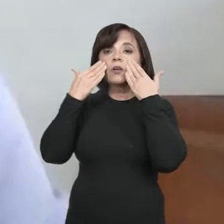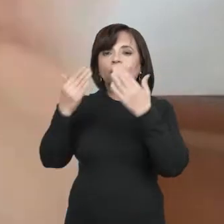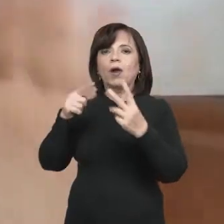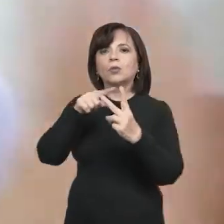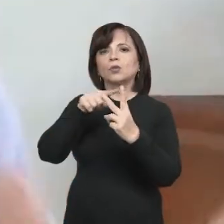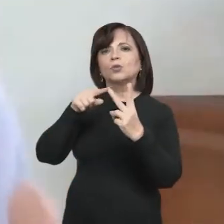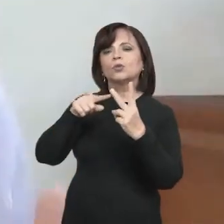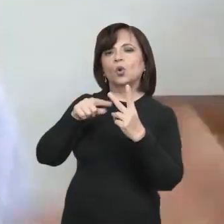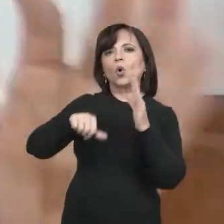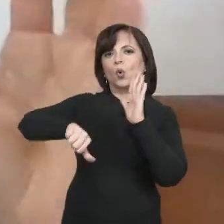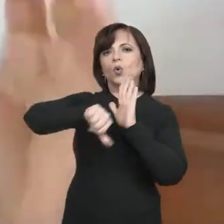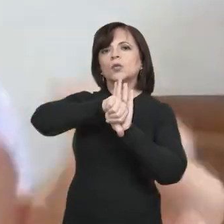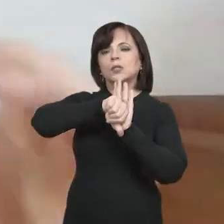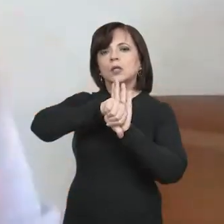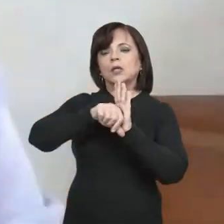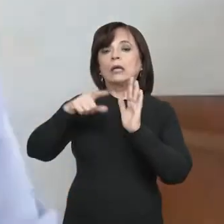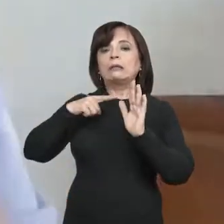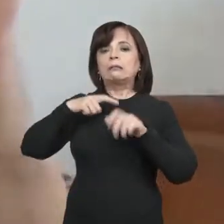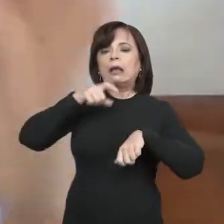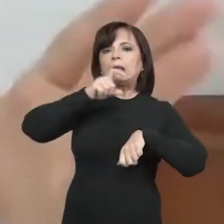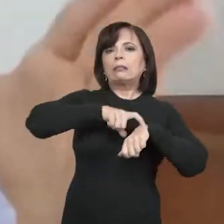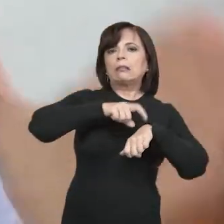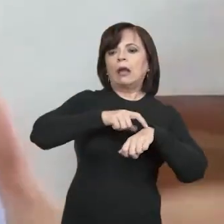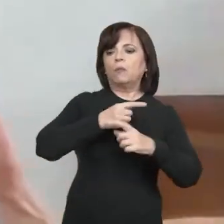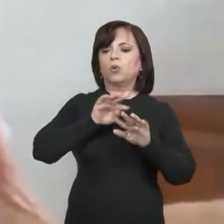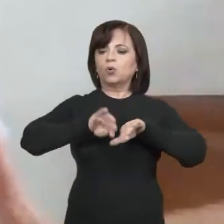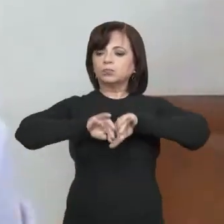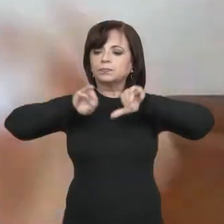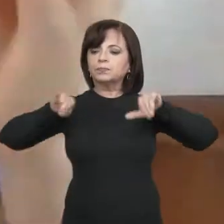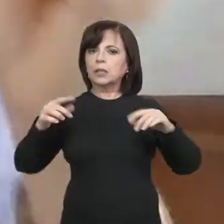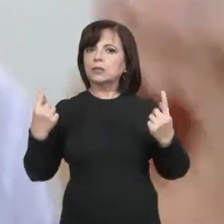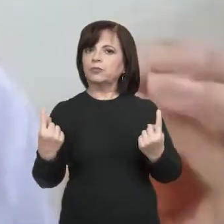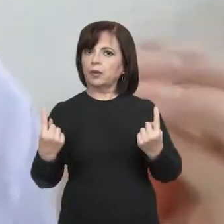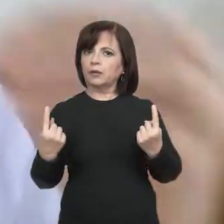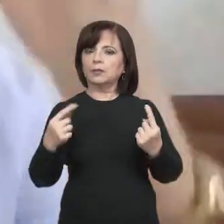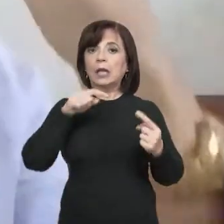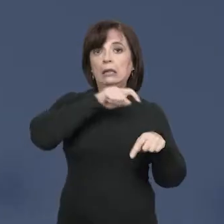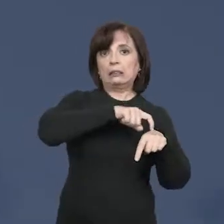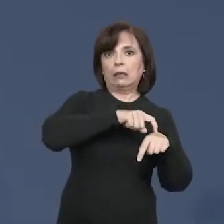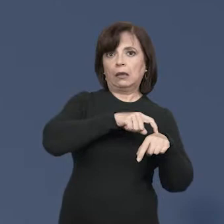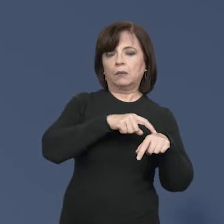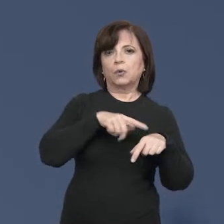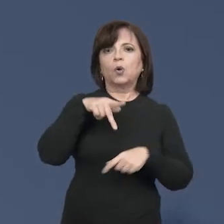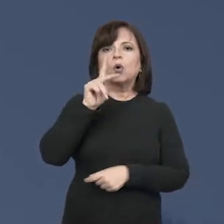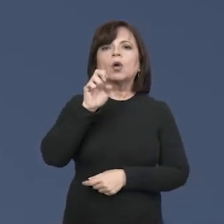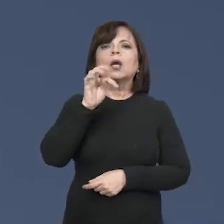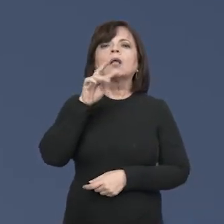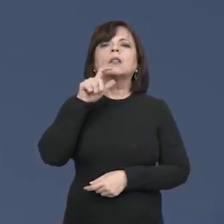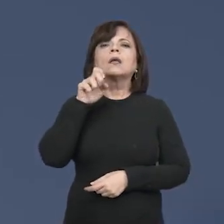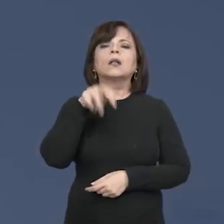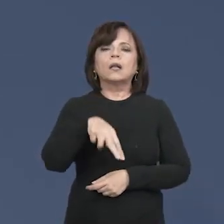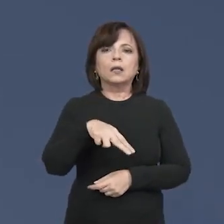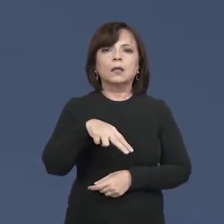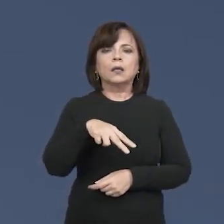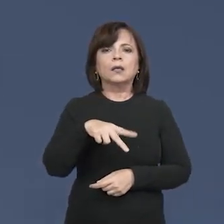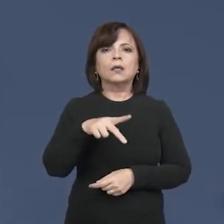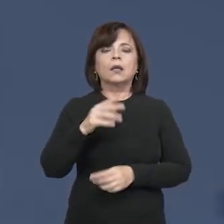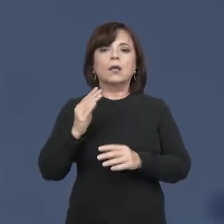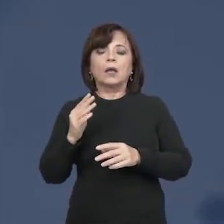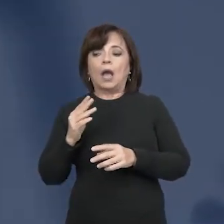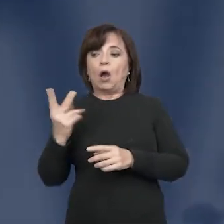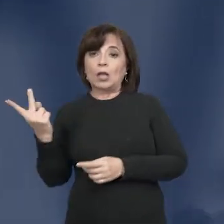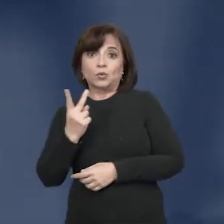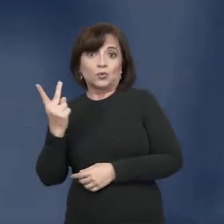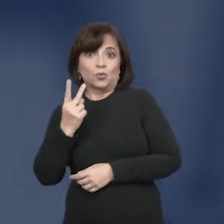estava diante de 2 crimes com lapsos temporais bem delimitados. Ou seja, Kathleen e Gilmara